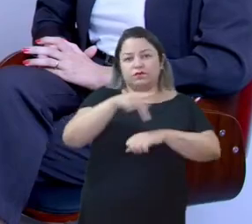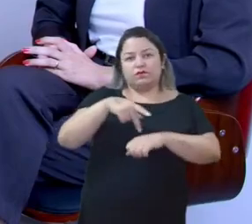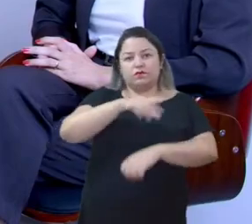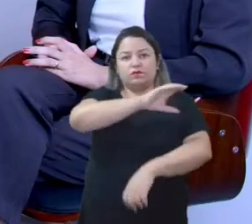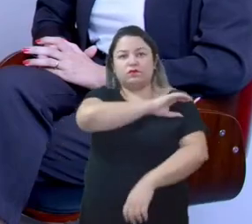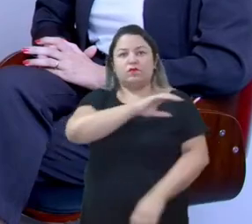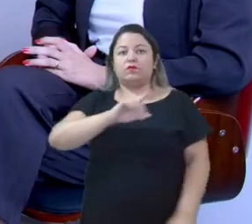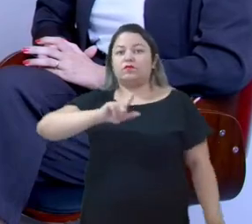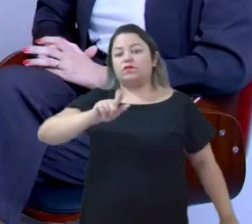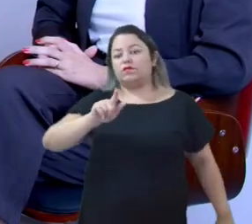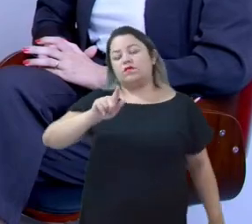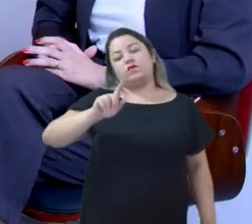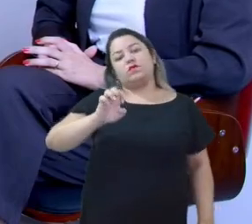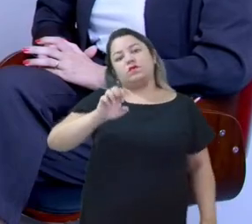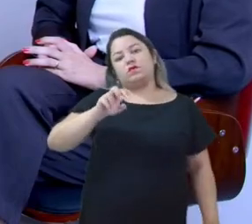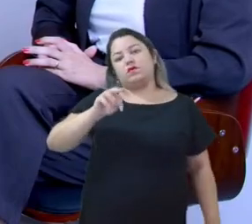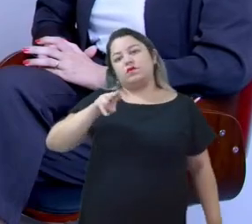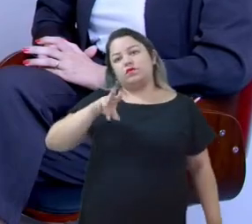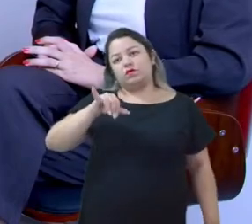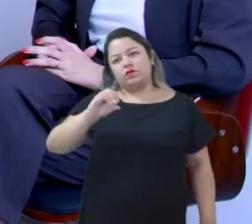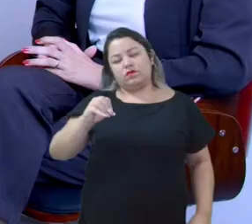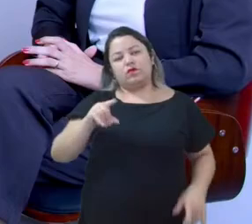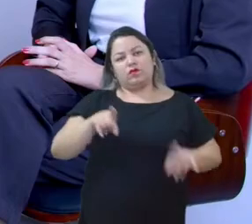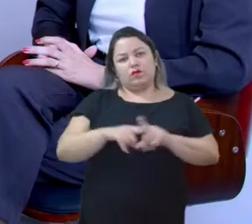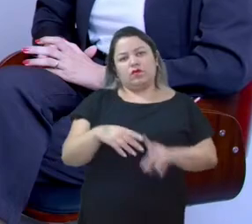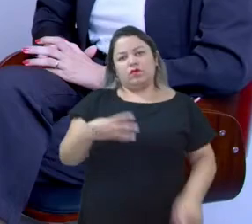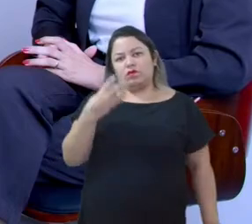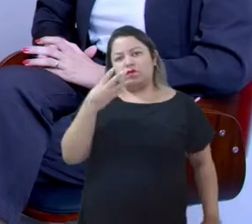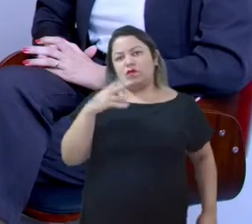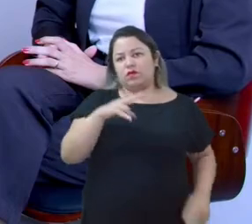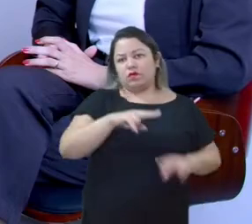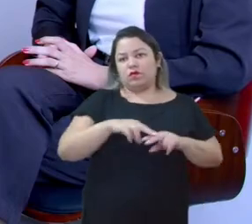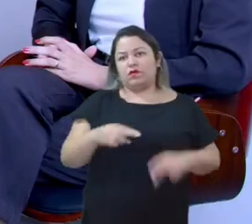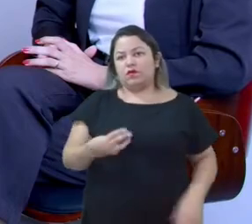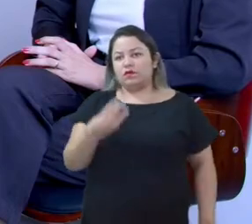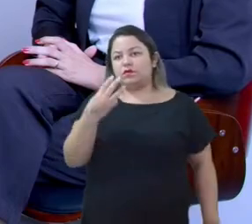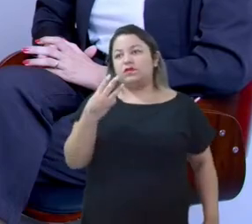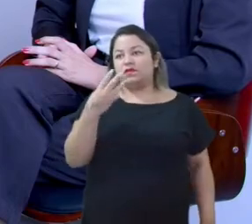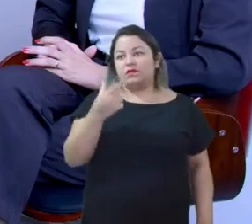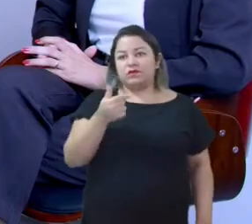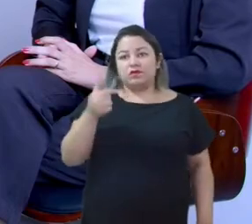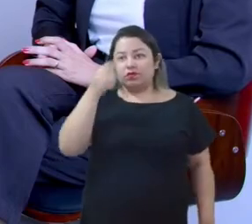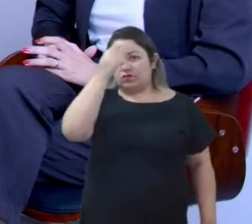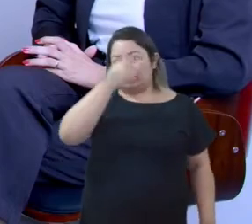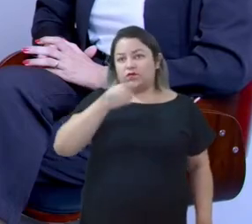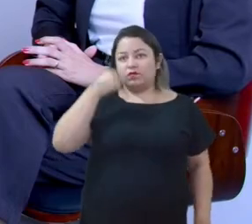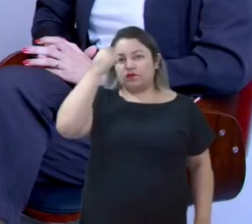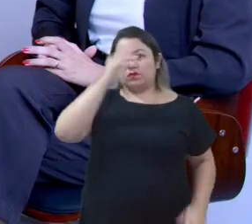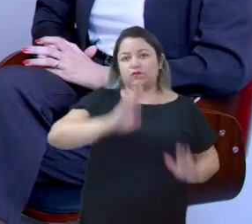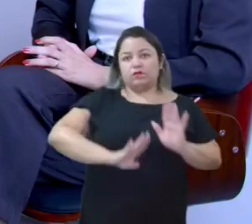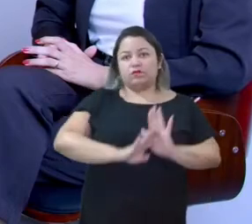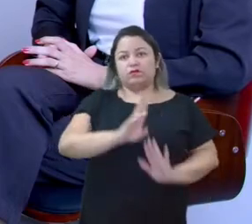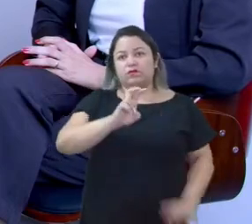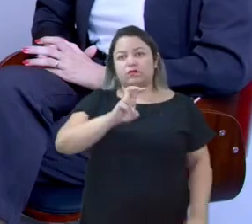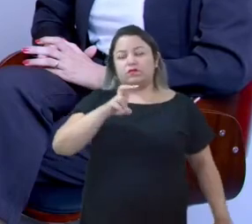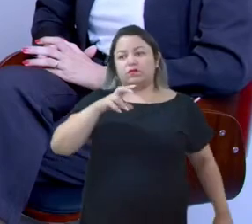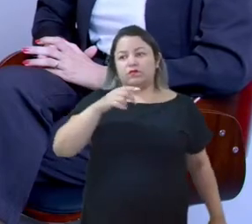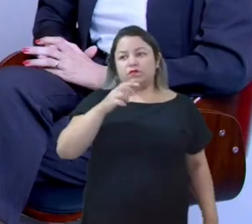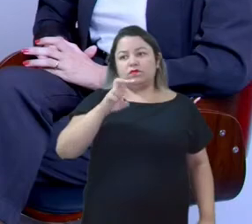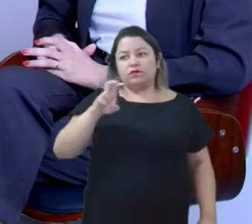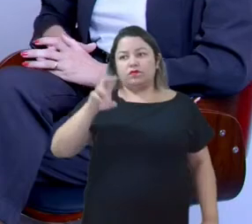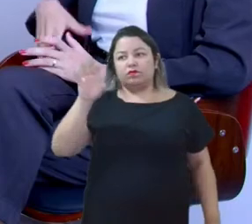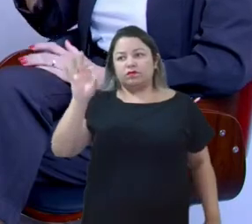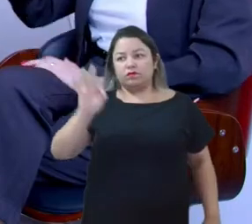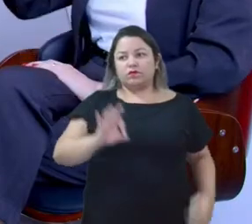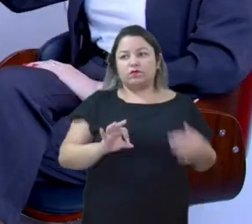Fundação Getúlio Vargas, que comprovou 4x3 e 32 horas um aumento de 55% de